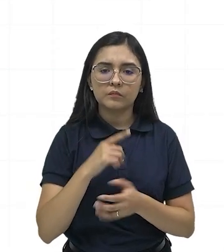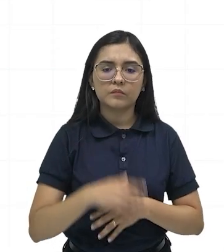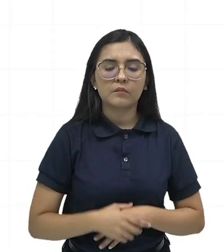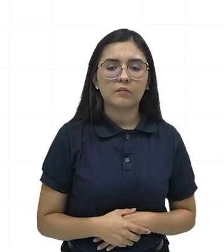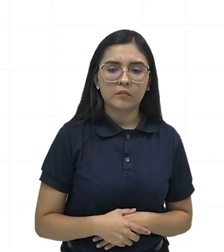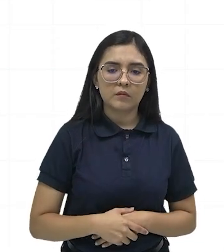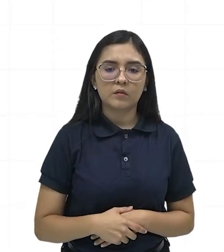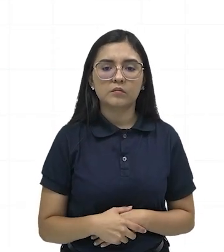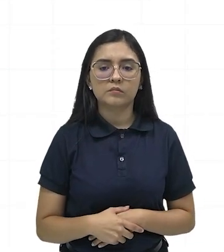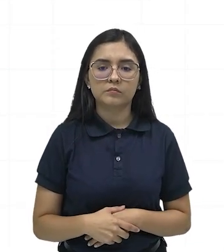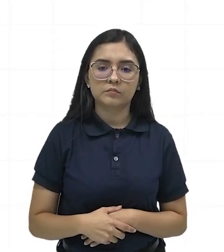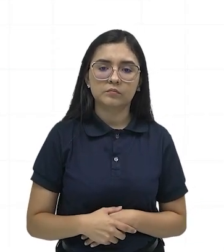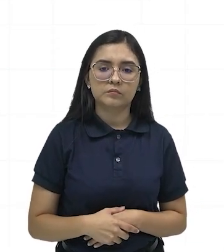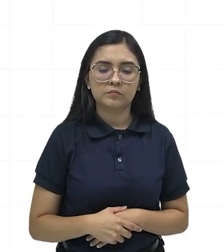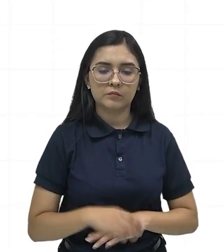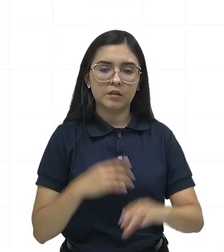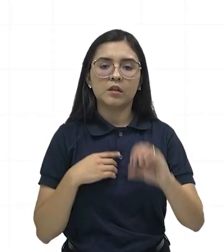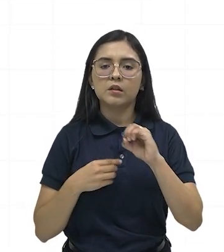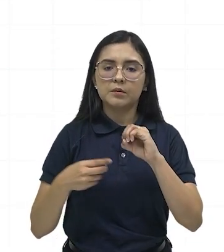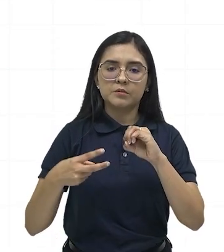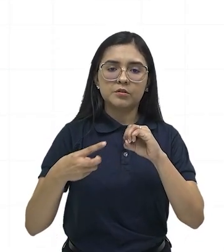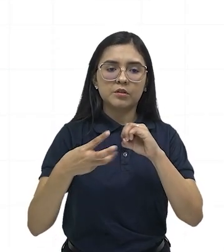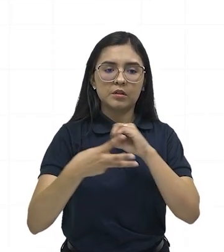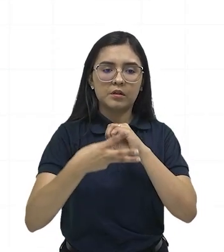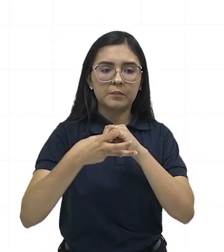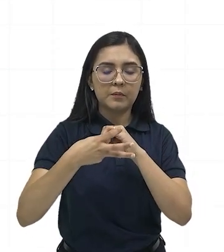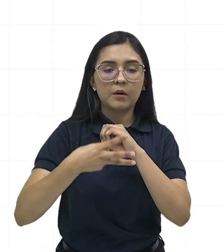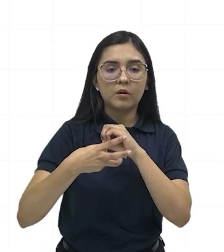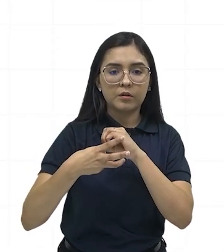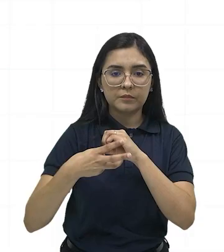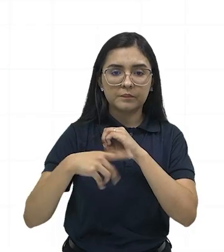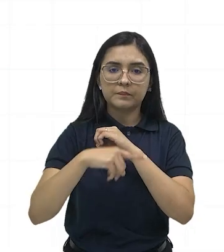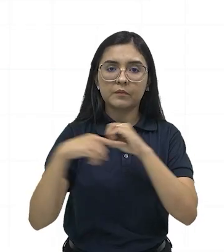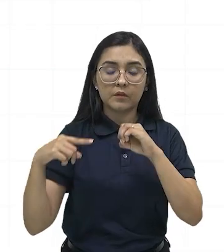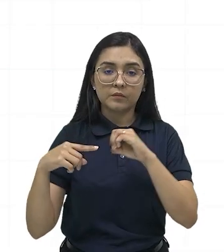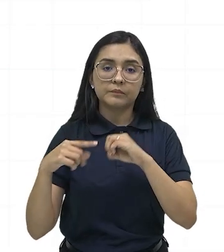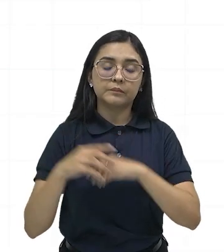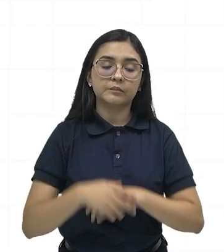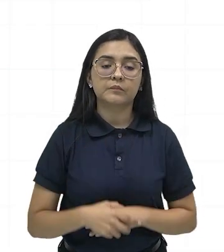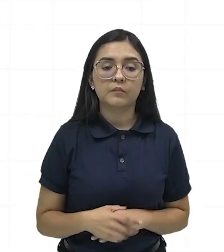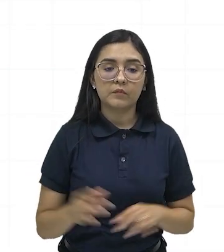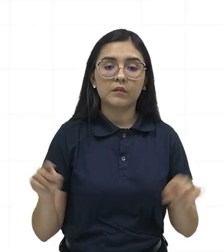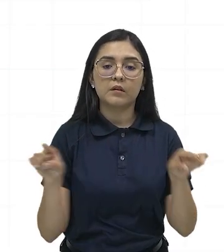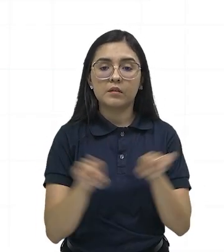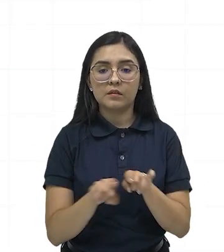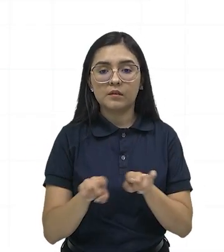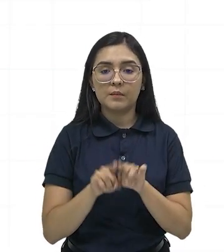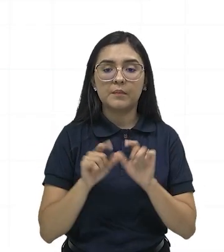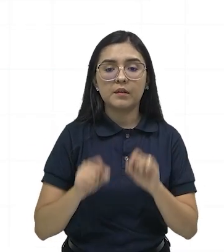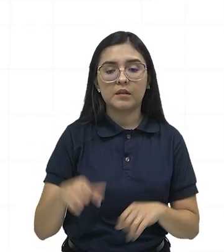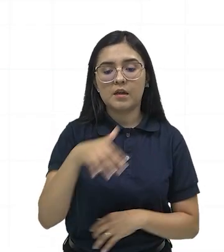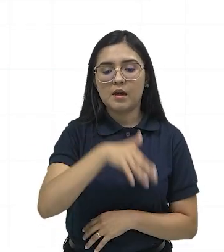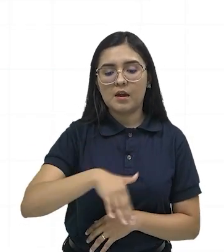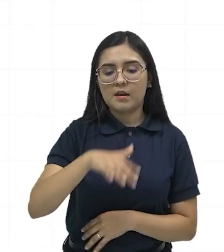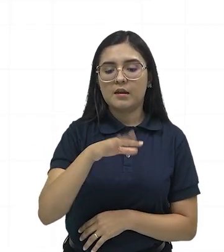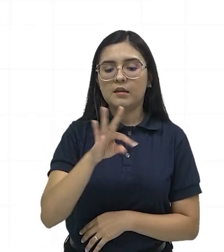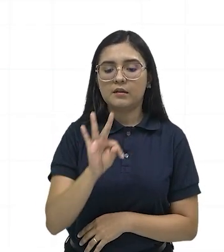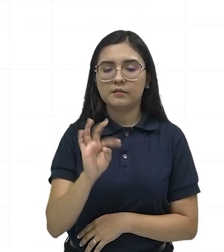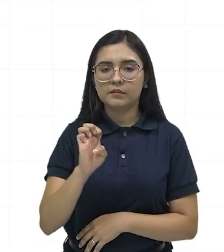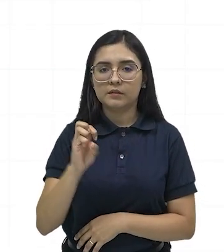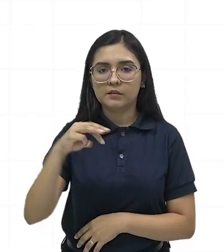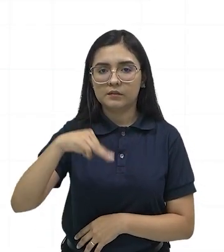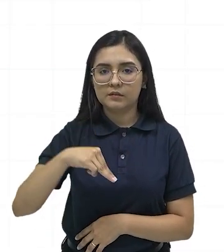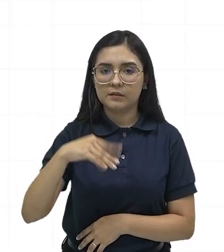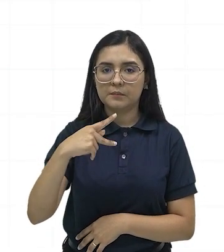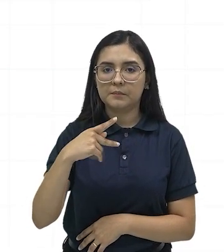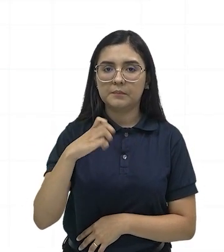trópicos, entre o trópico de Câncer e o trópico de Capricórnio. Nós temos a zona temperada, né?